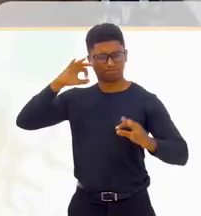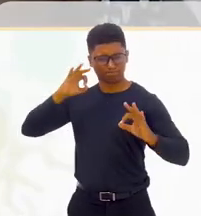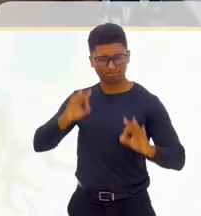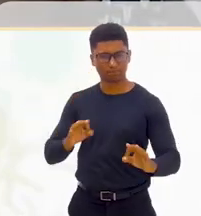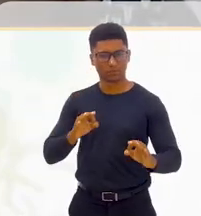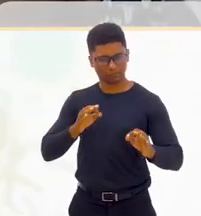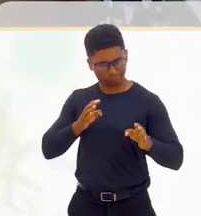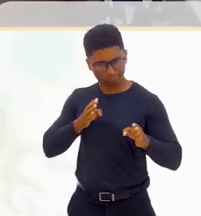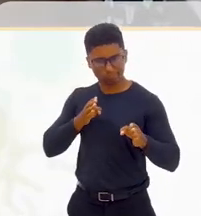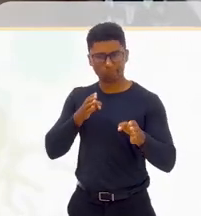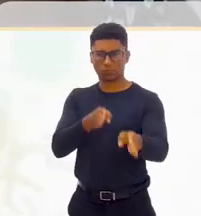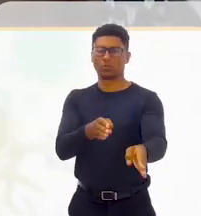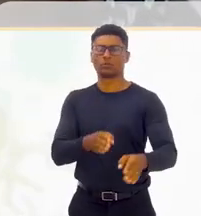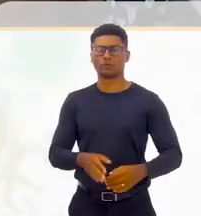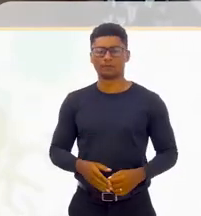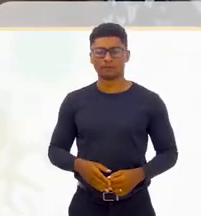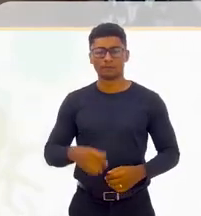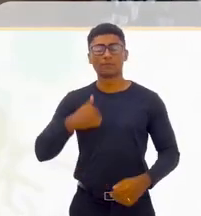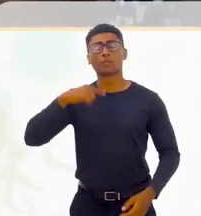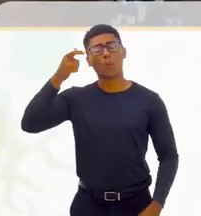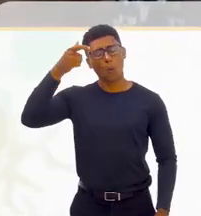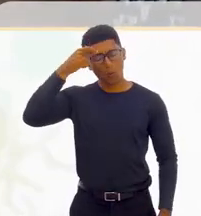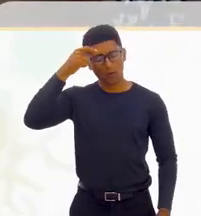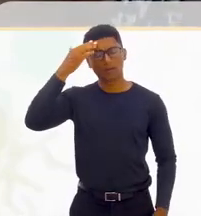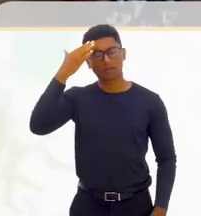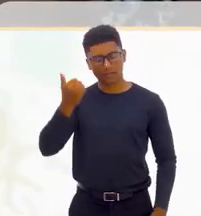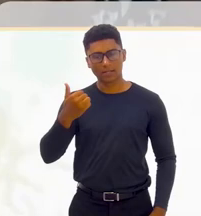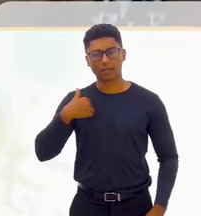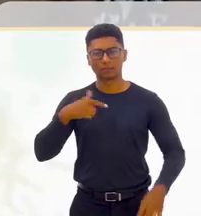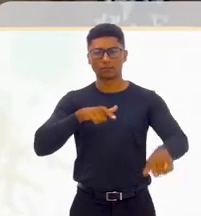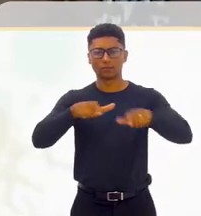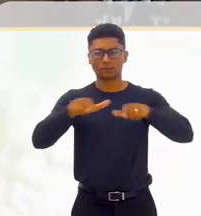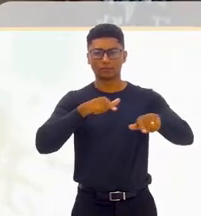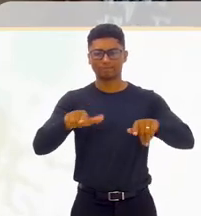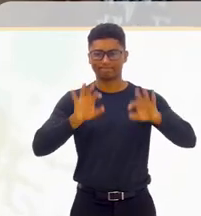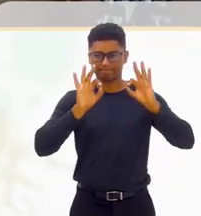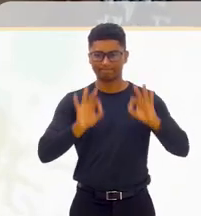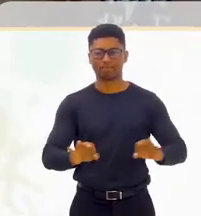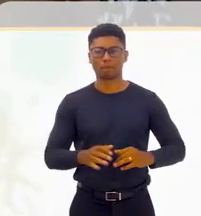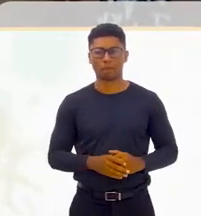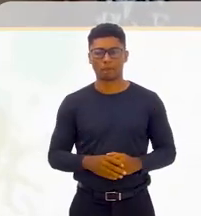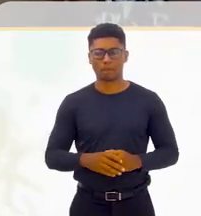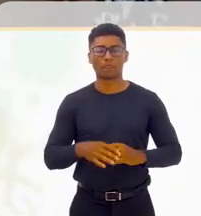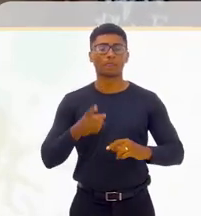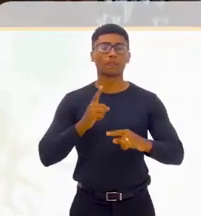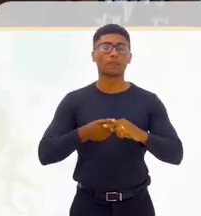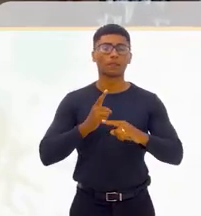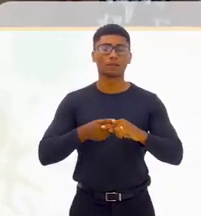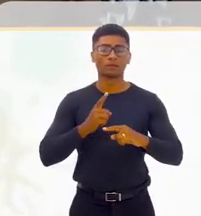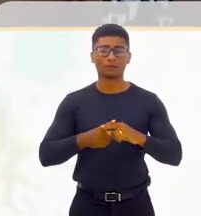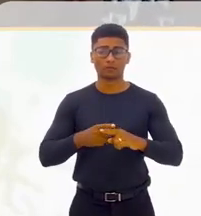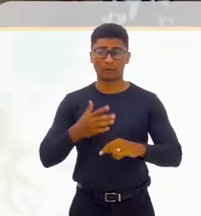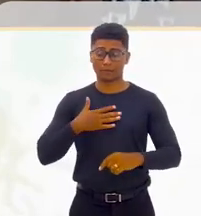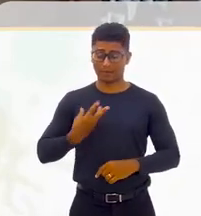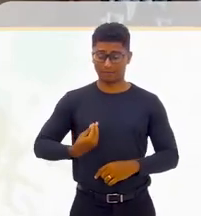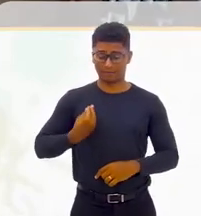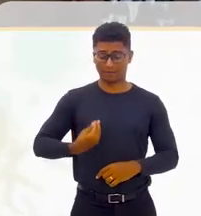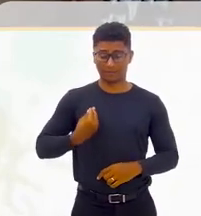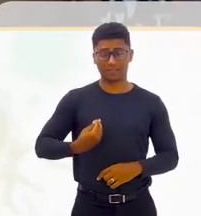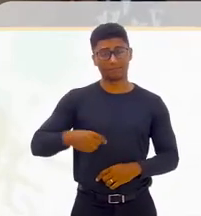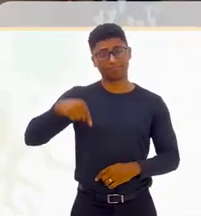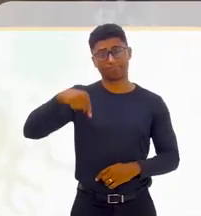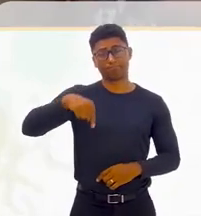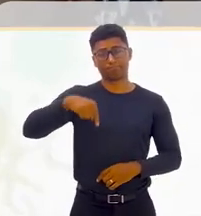isso que eu tenho consciência de que eu estou fazendo o que eu preciso fazer, né? Porque depois eu tenho tempo de